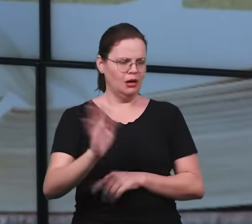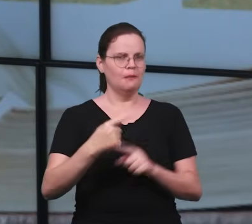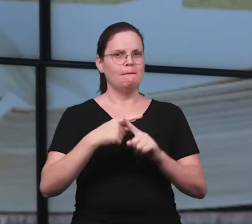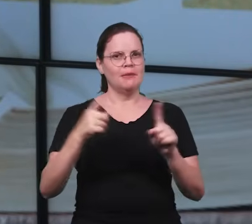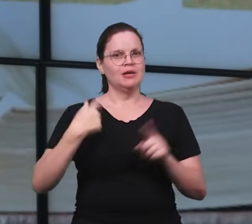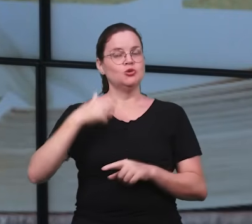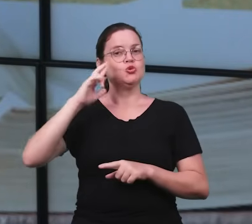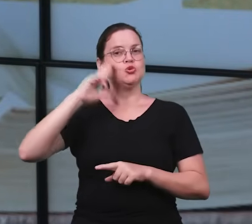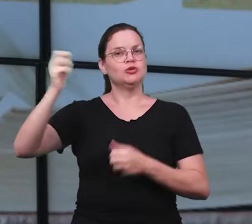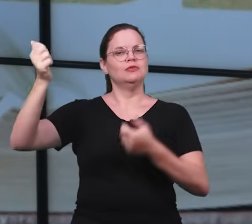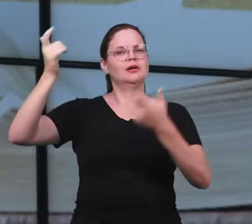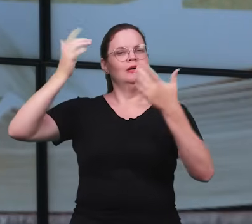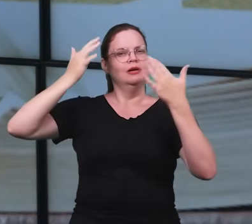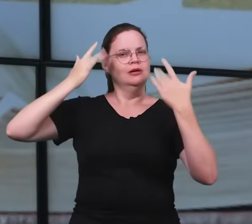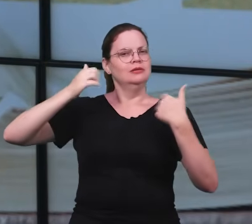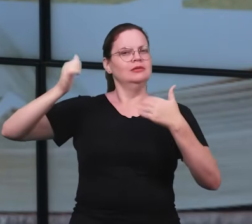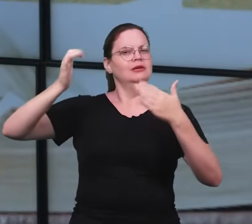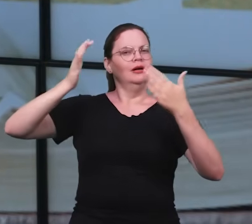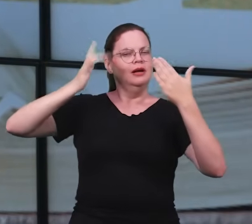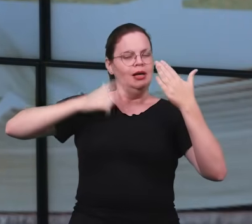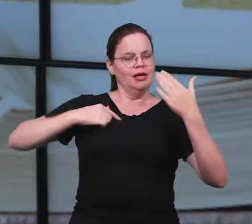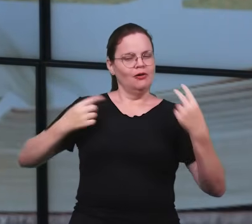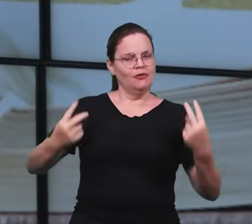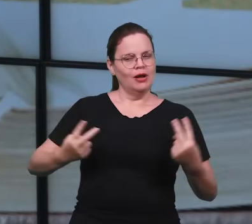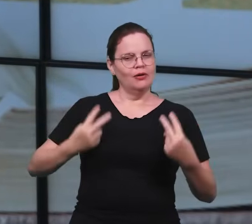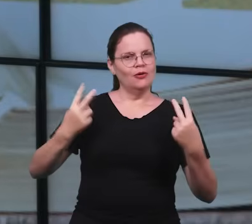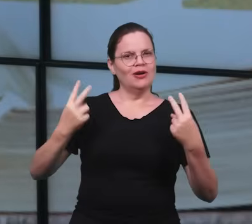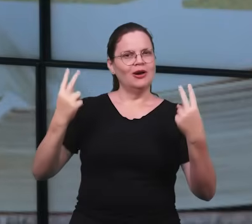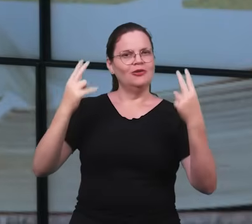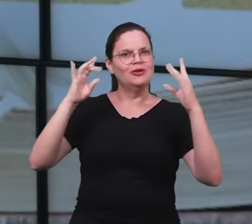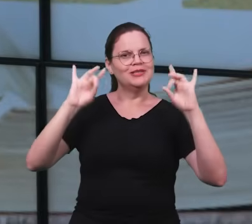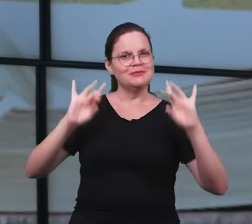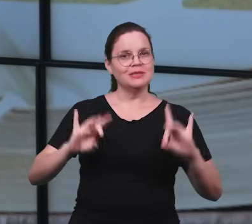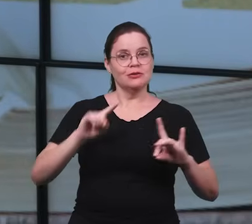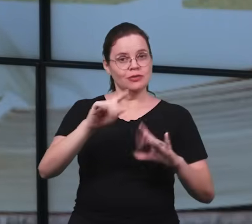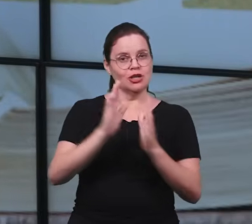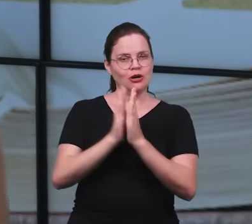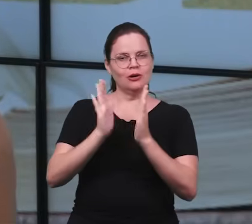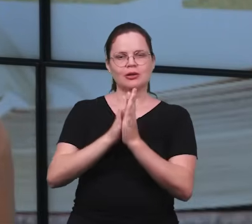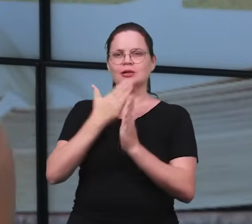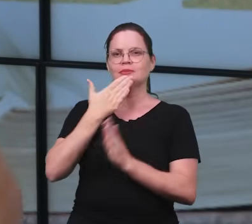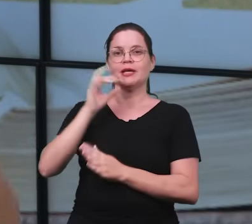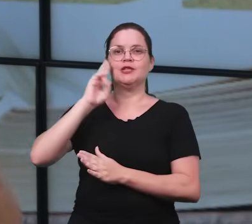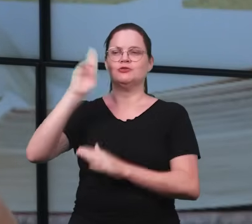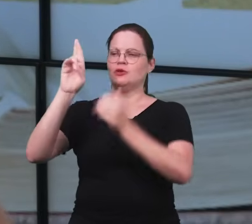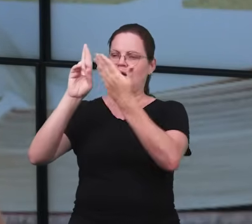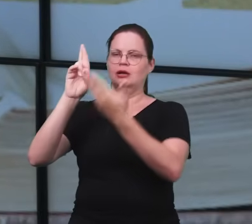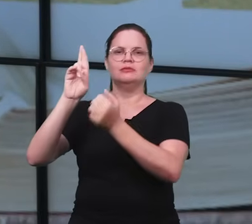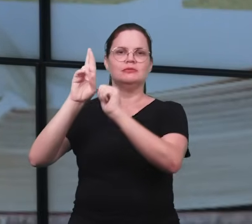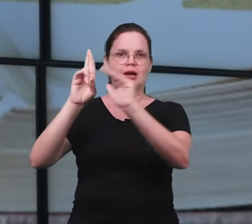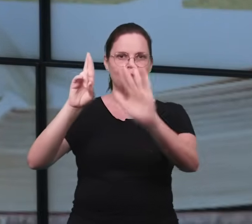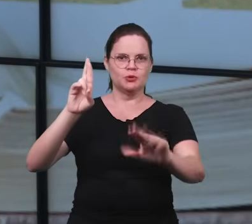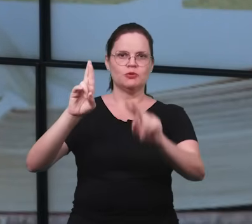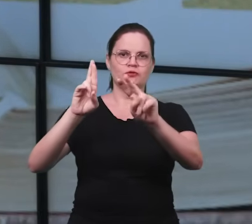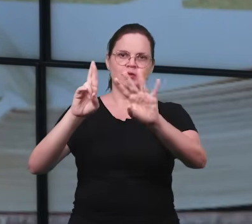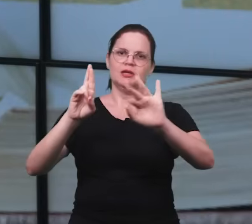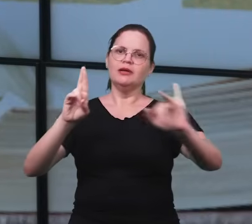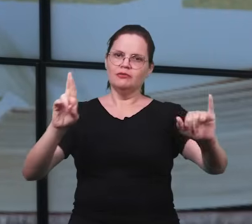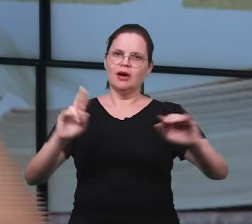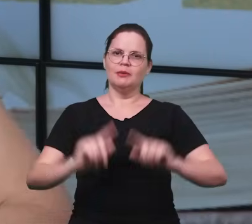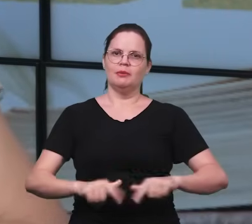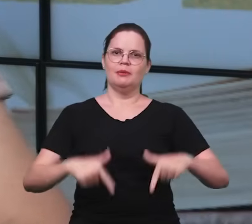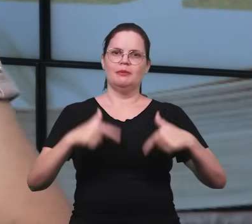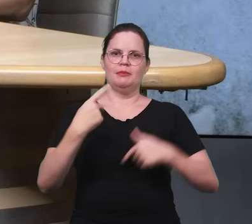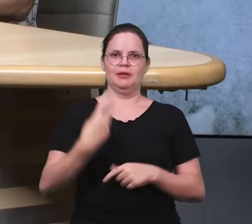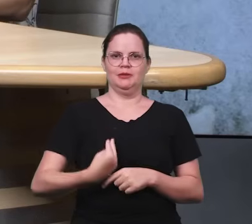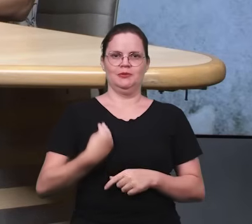essa virtude dentro do seu coração. Ore ao Senhor, peça ao Senhor, porque o Senhor vai fazer essa obra que Ele quer fazer na